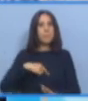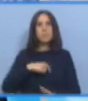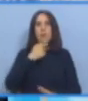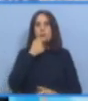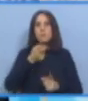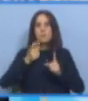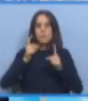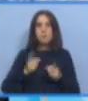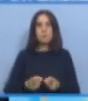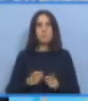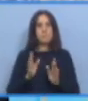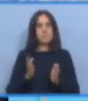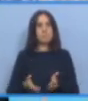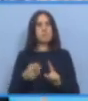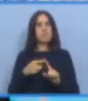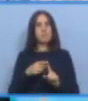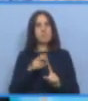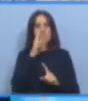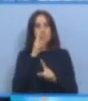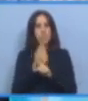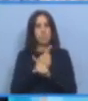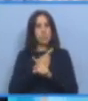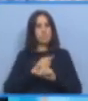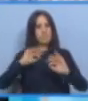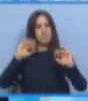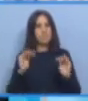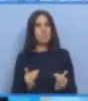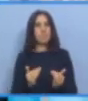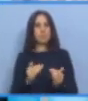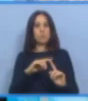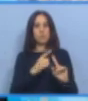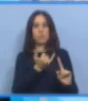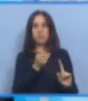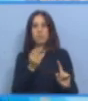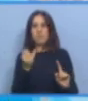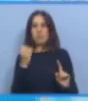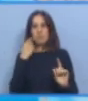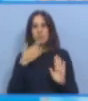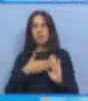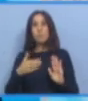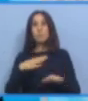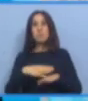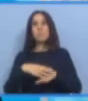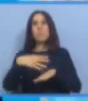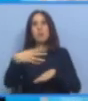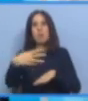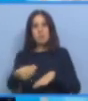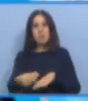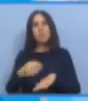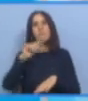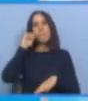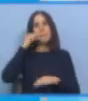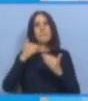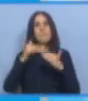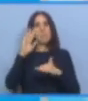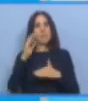começar a diminuir as nossas emissões a partir de 2020. Quanto mais tarde, mais caro sairá